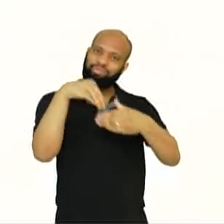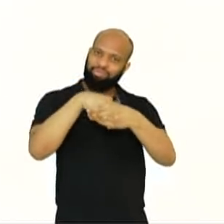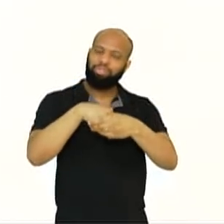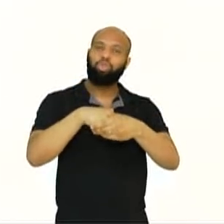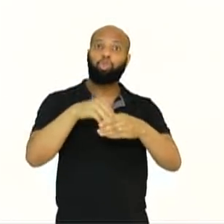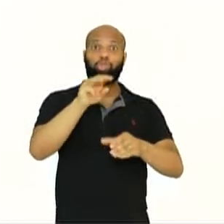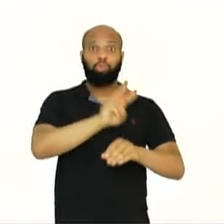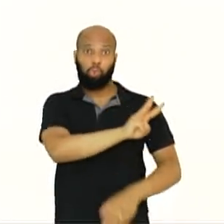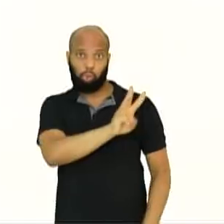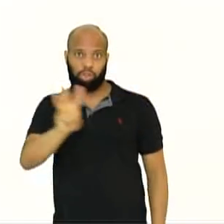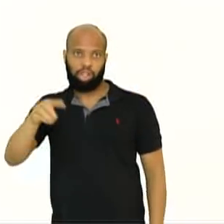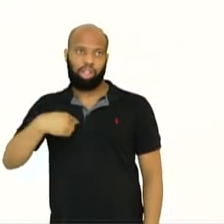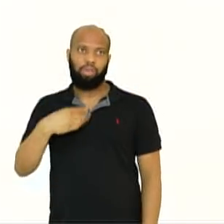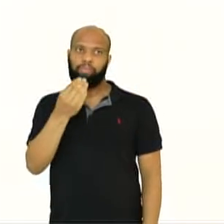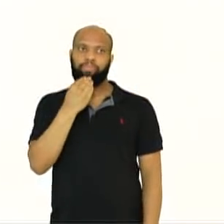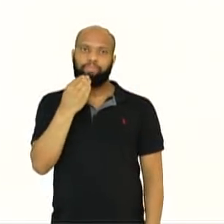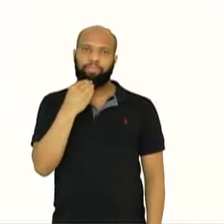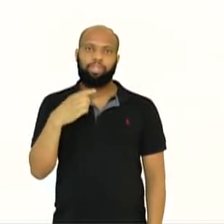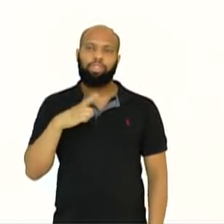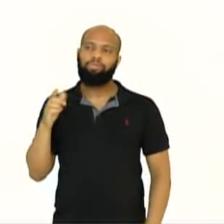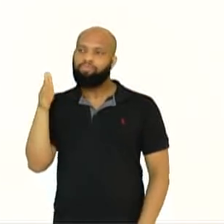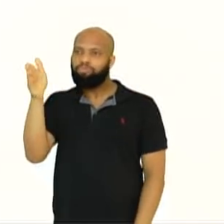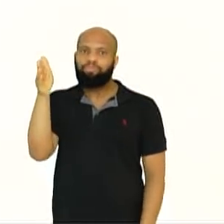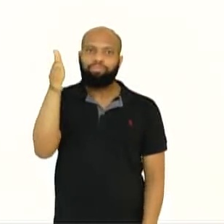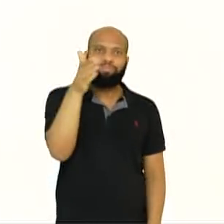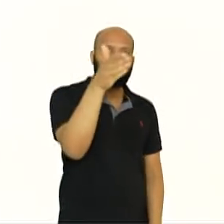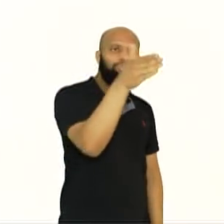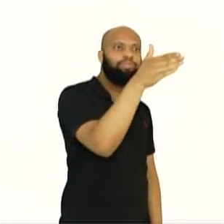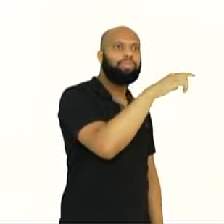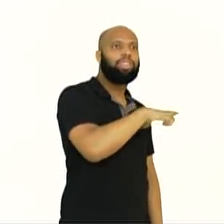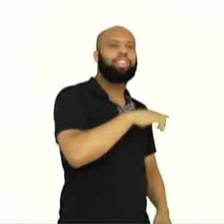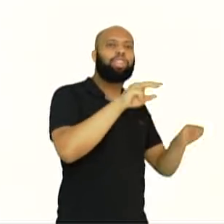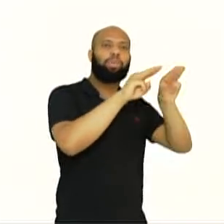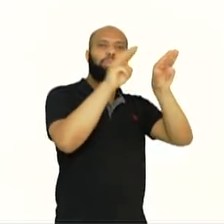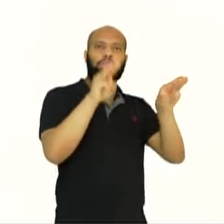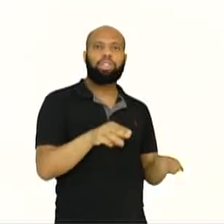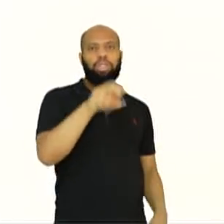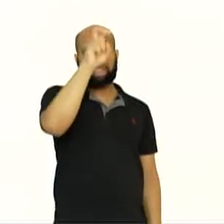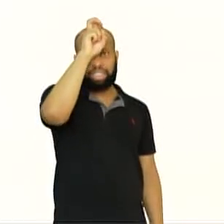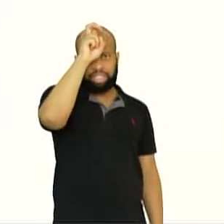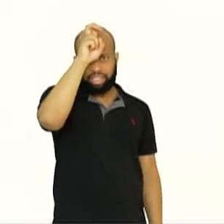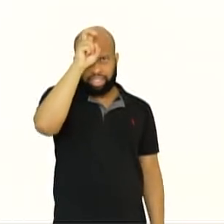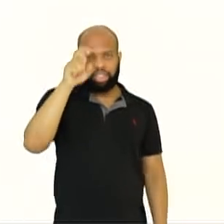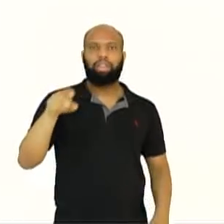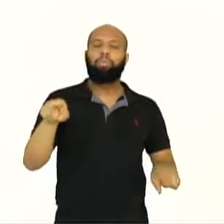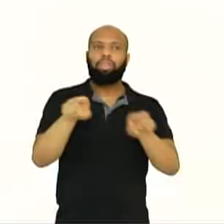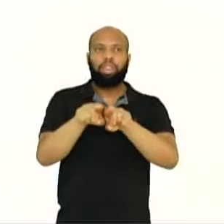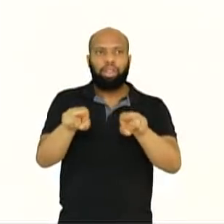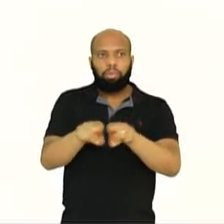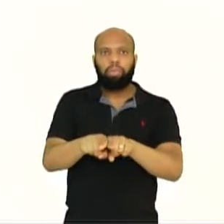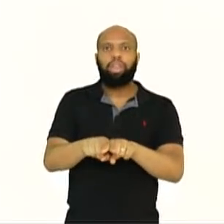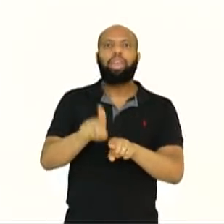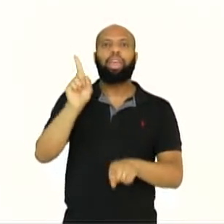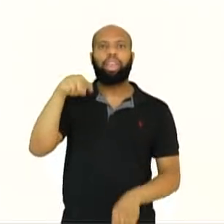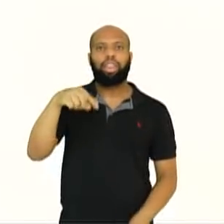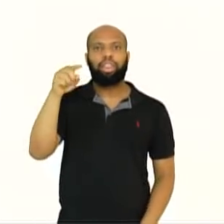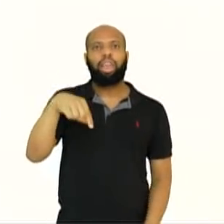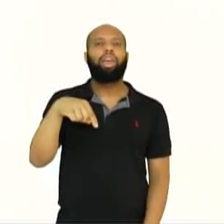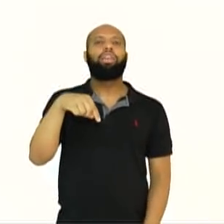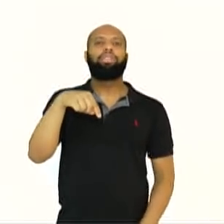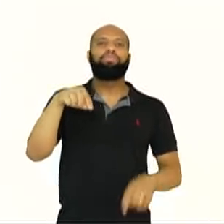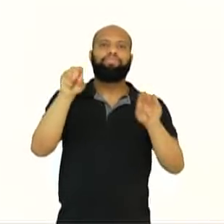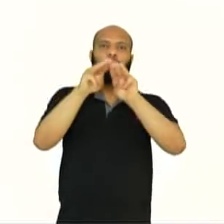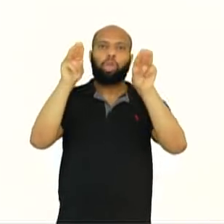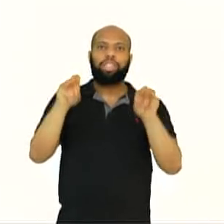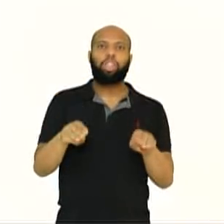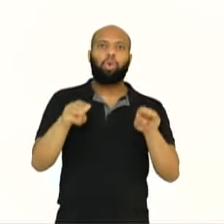período que nós estamos, eu tive a oportunidade de visitar, como diz o outro, o Museu Egípcio lá do Cairo, o Museu do Louvre. Você entra lá, faz